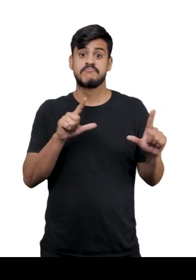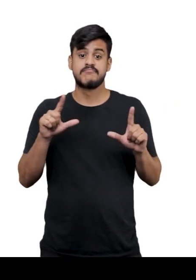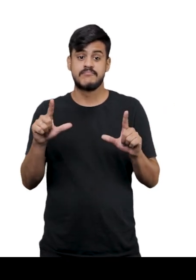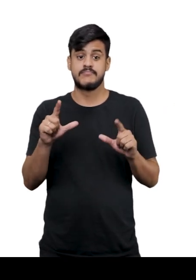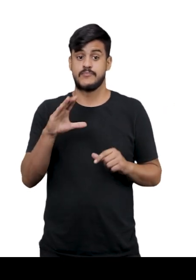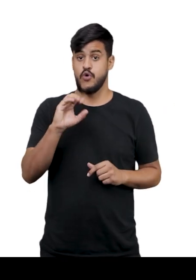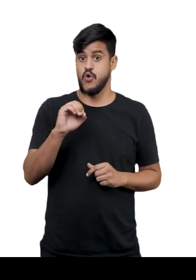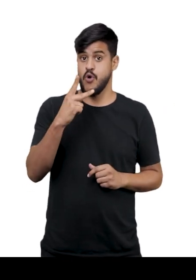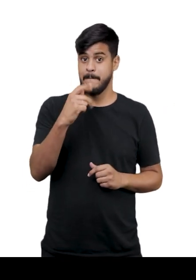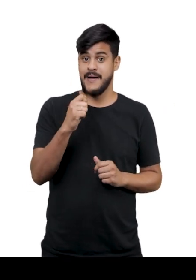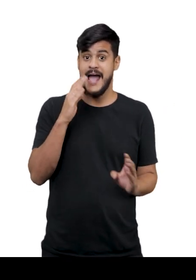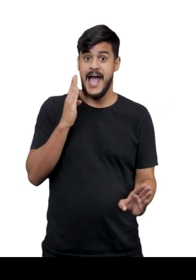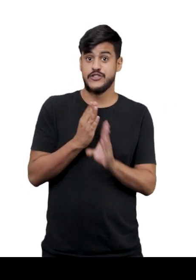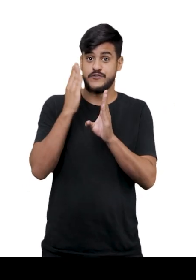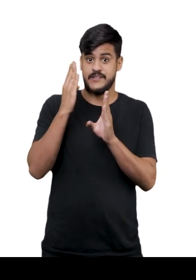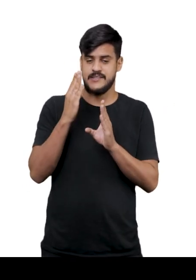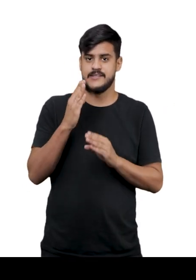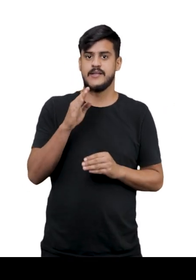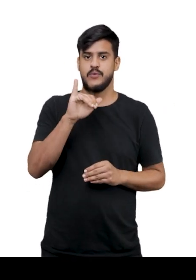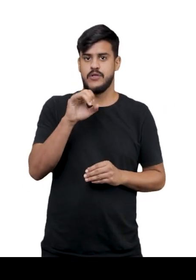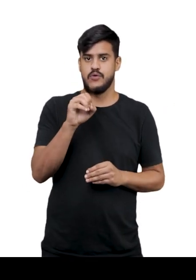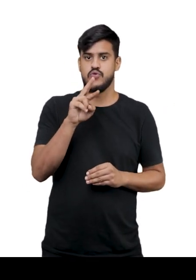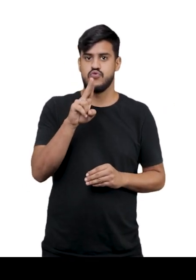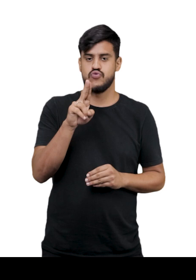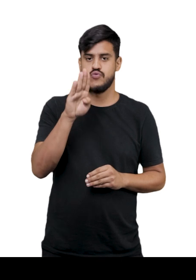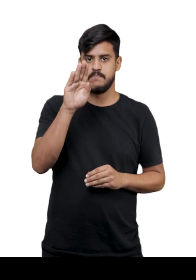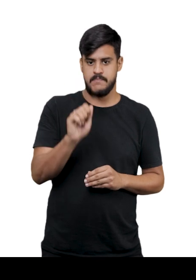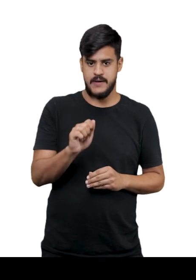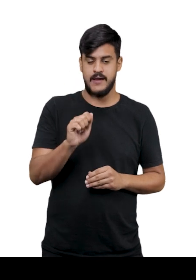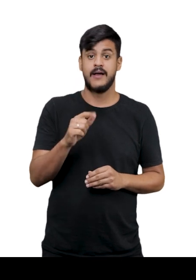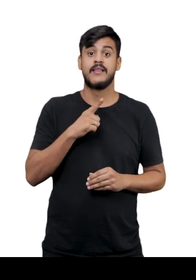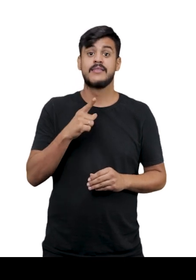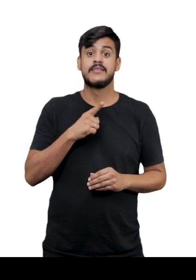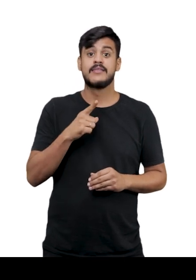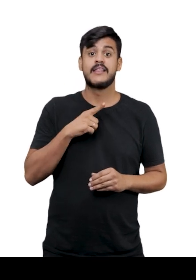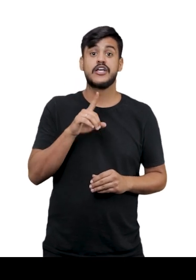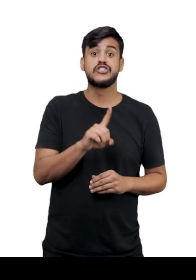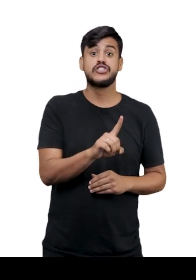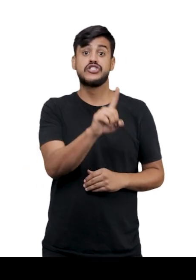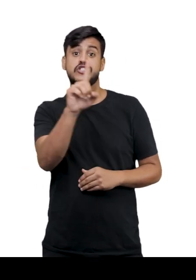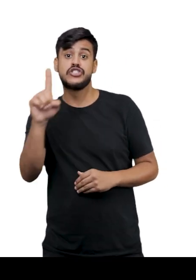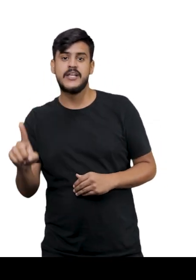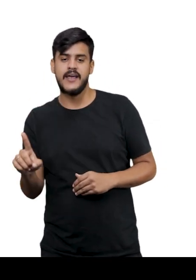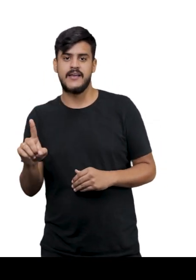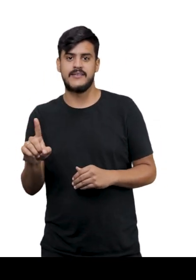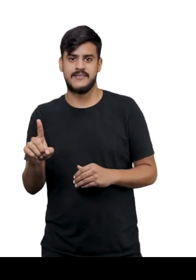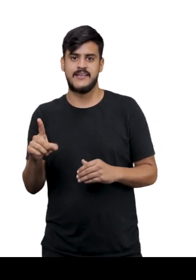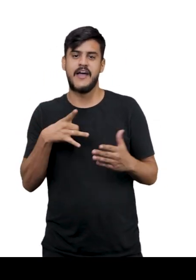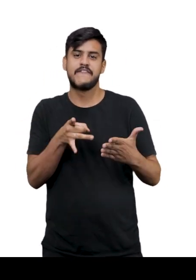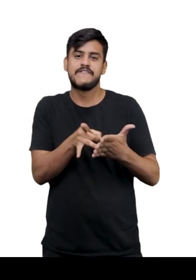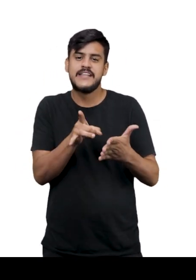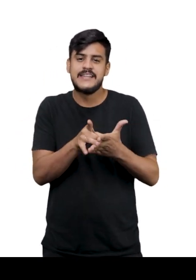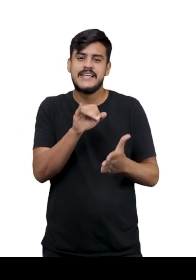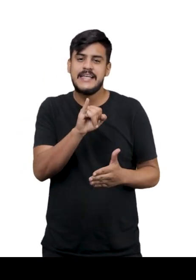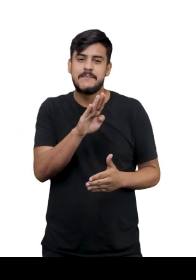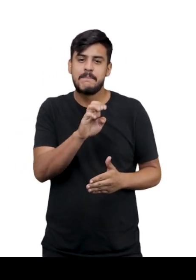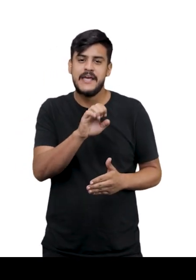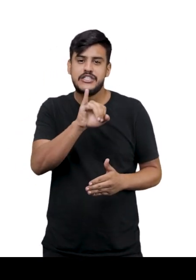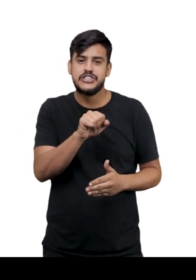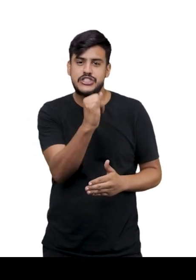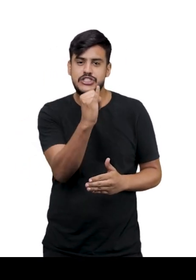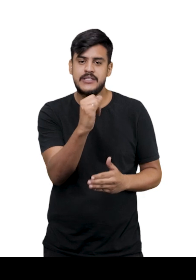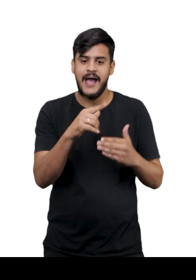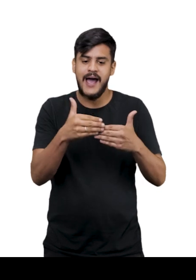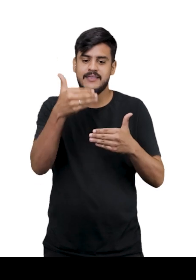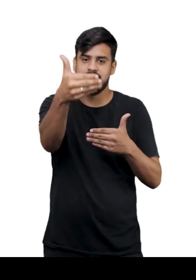Em seguida, encontramos a Copa da Adivinhação Iorubá, posicionada no suporte que está à direita,